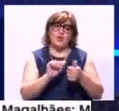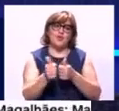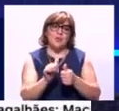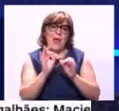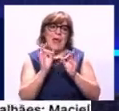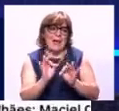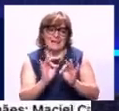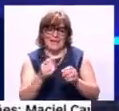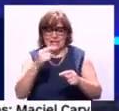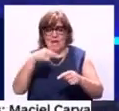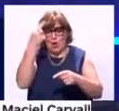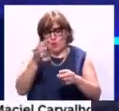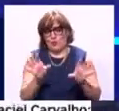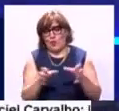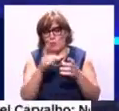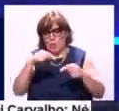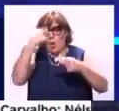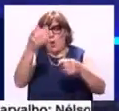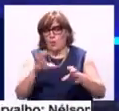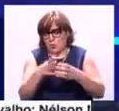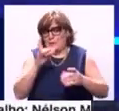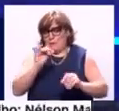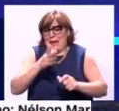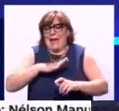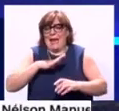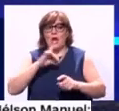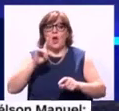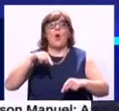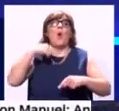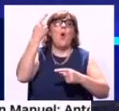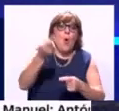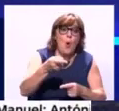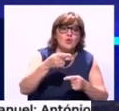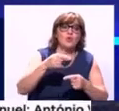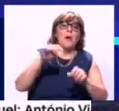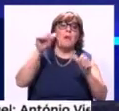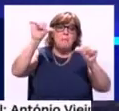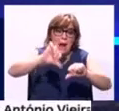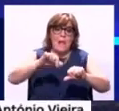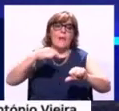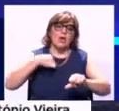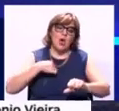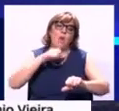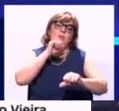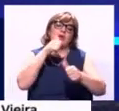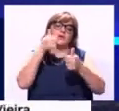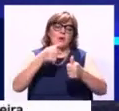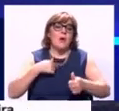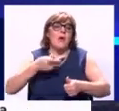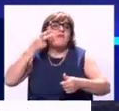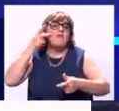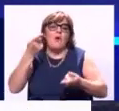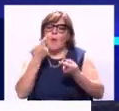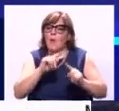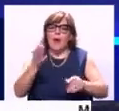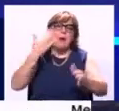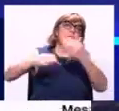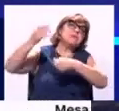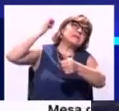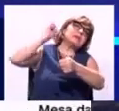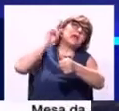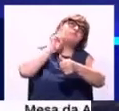mudou, há adversários. Júlio, eu com o mal dos outros posso, eu. Claro, claro. Repare, eu não quero é viver do